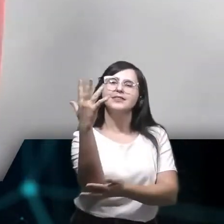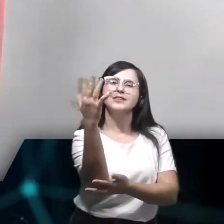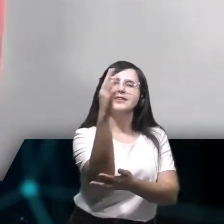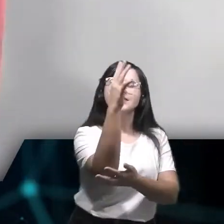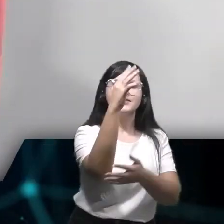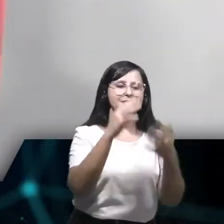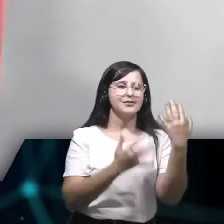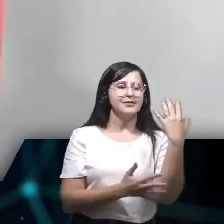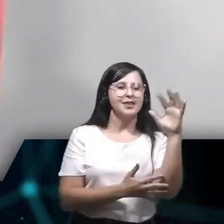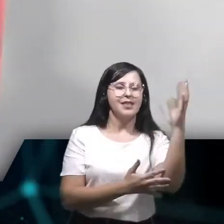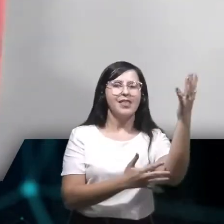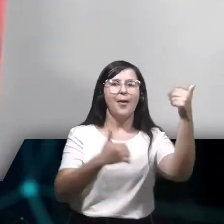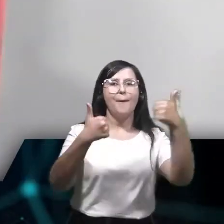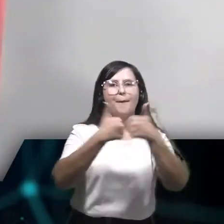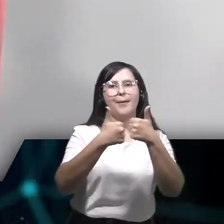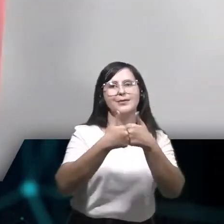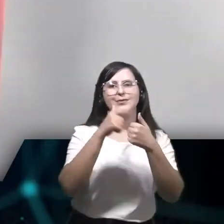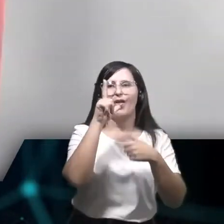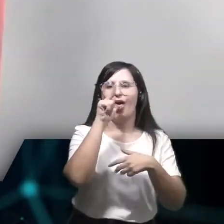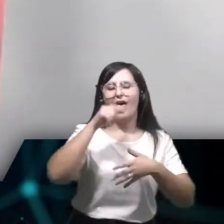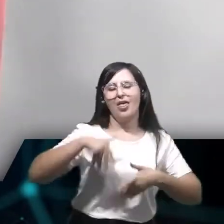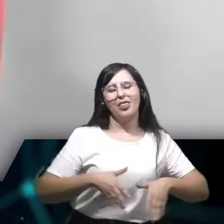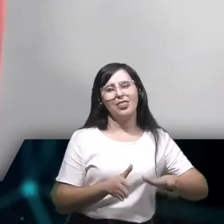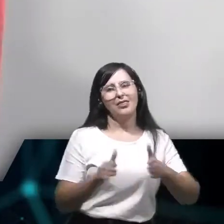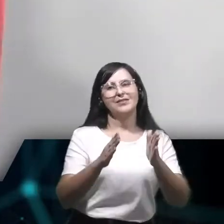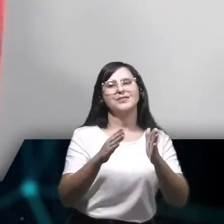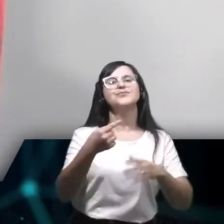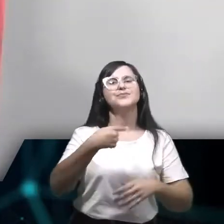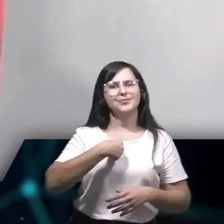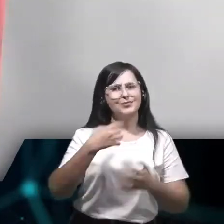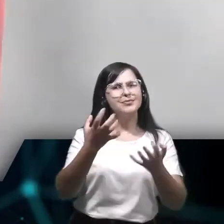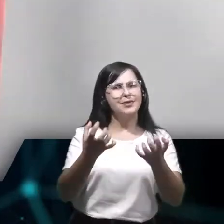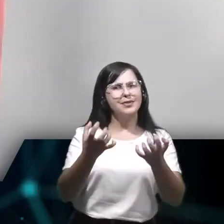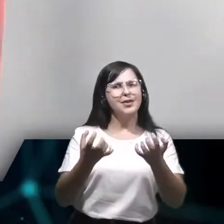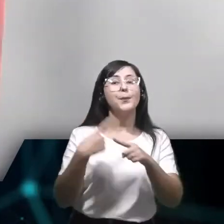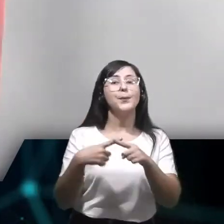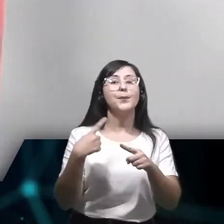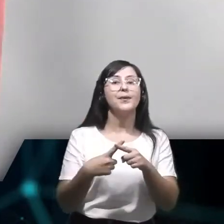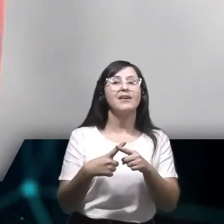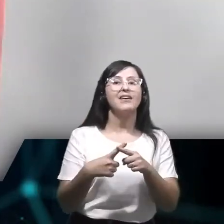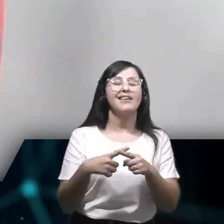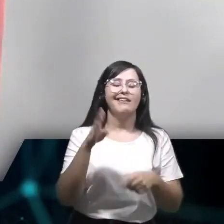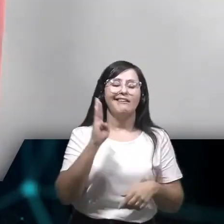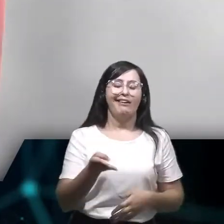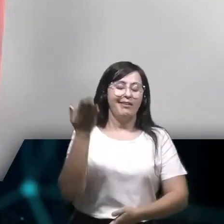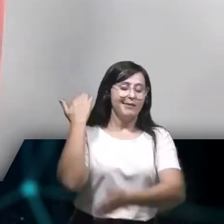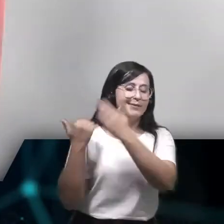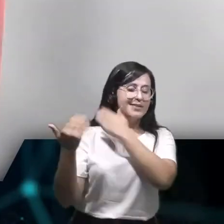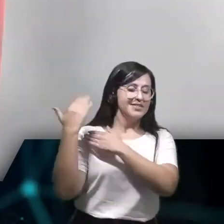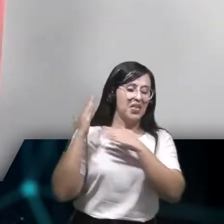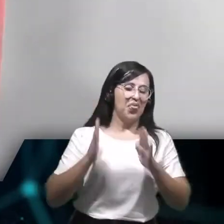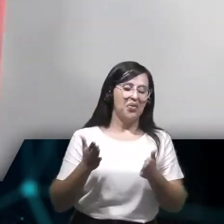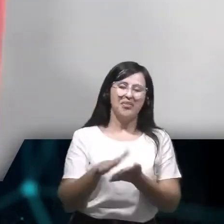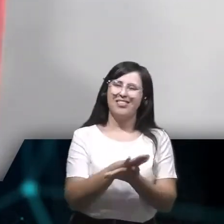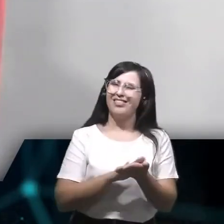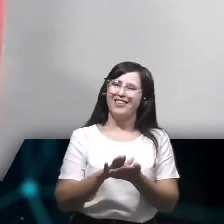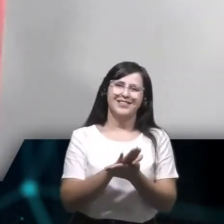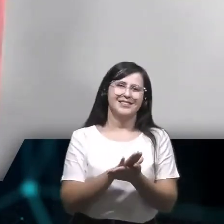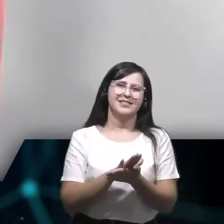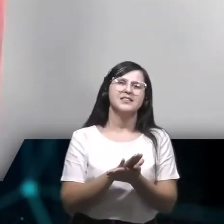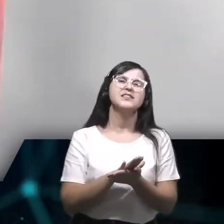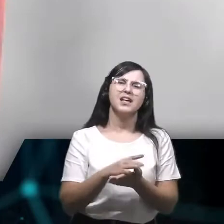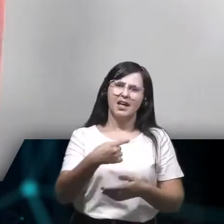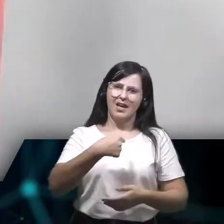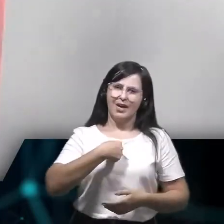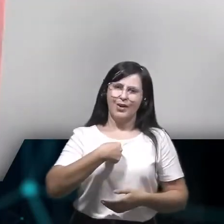há vida. E é justamente aí que a gente vai pegar, já que gestões anteriores não o fizeram. E se Deus quiser, e não Deus, a partir